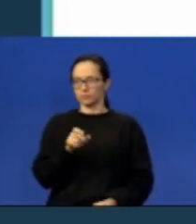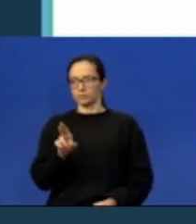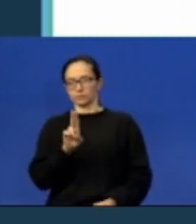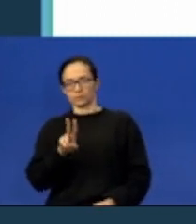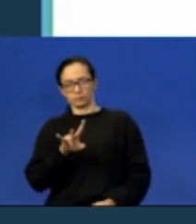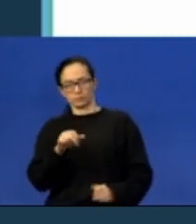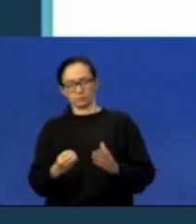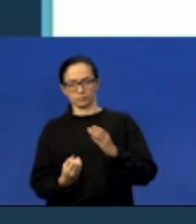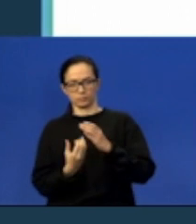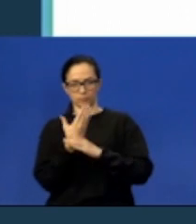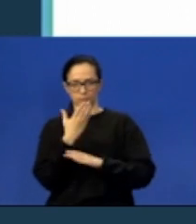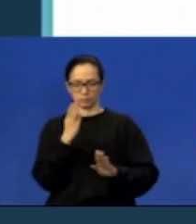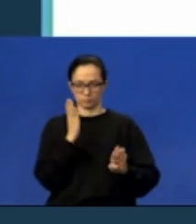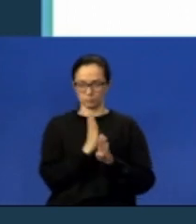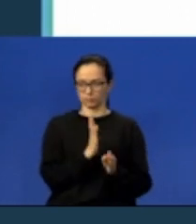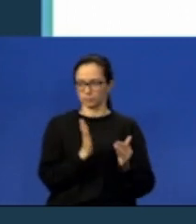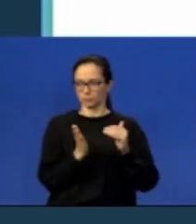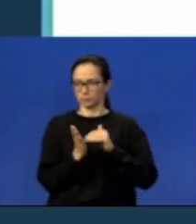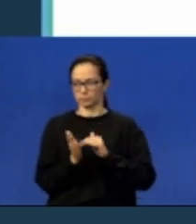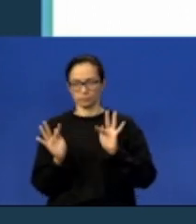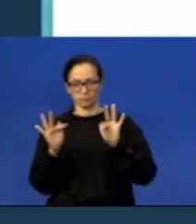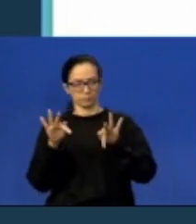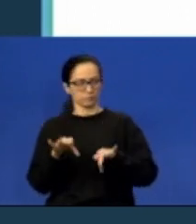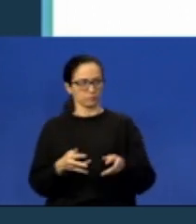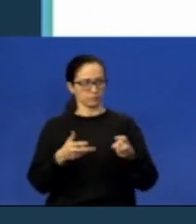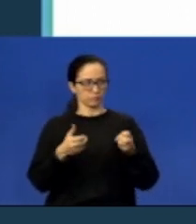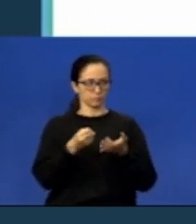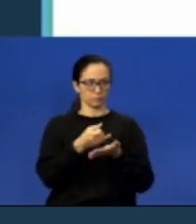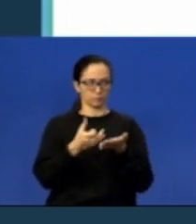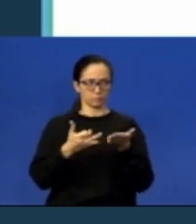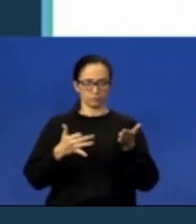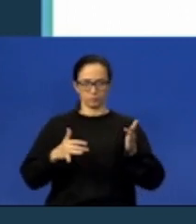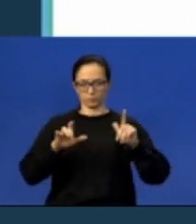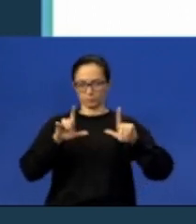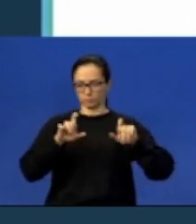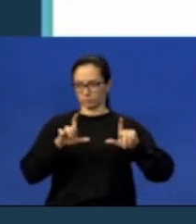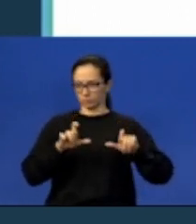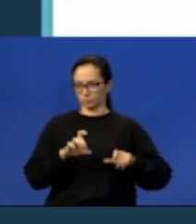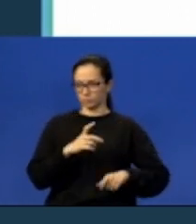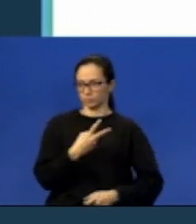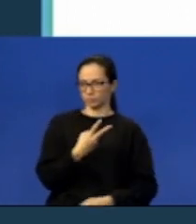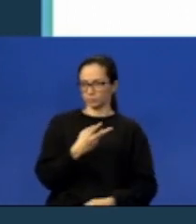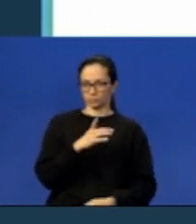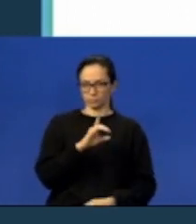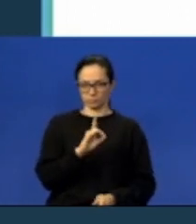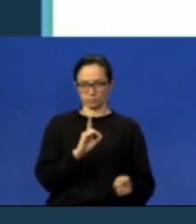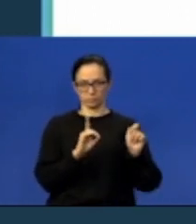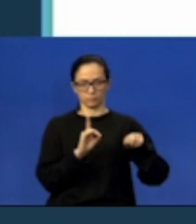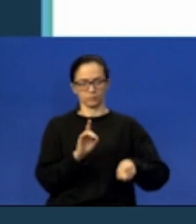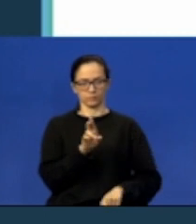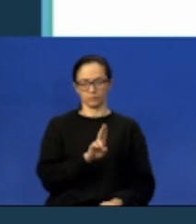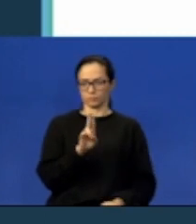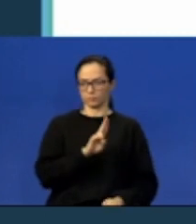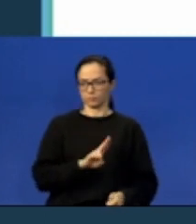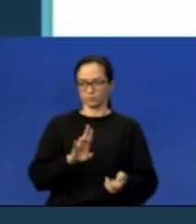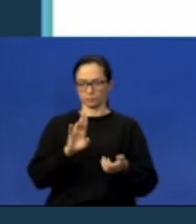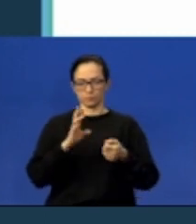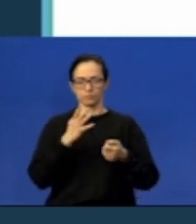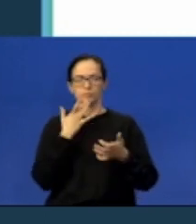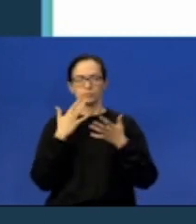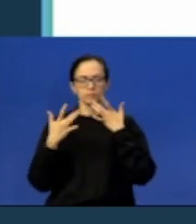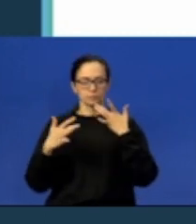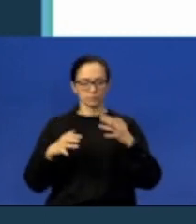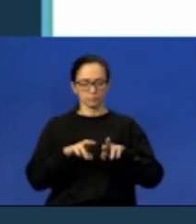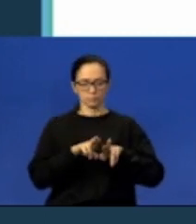e a imagem final, ela vai ser descrita como uma imagem bidimensional, composta por diferentes